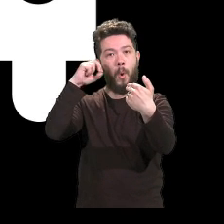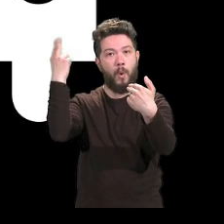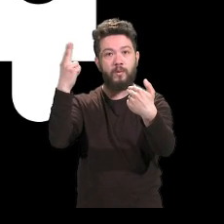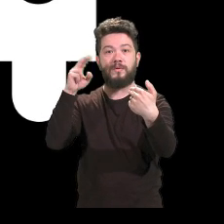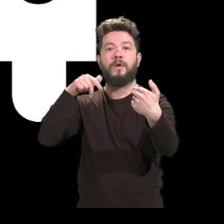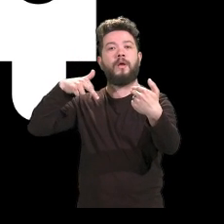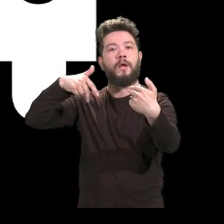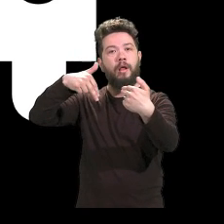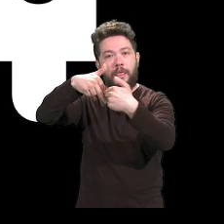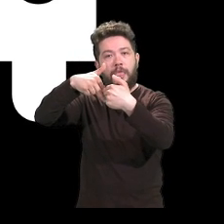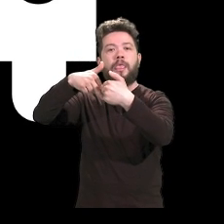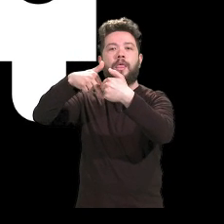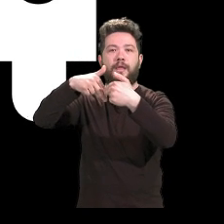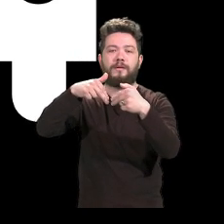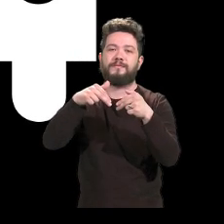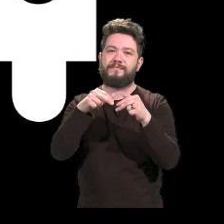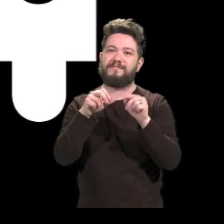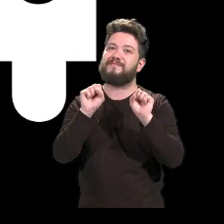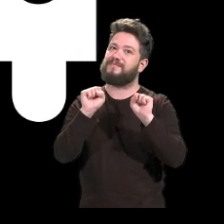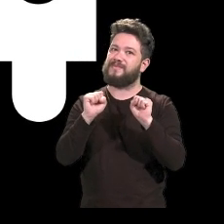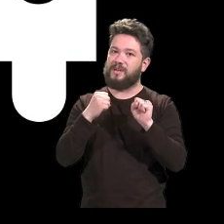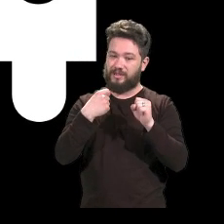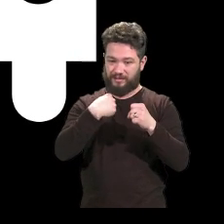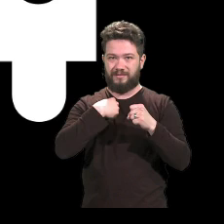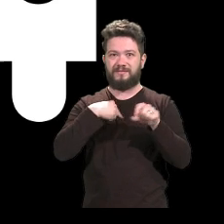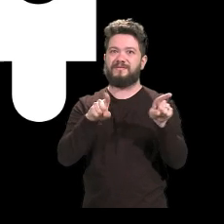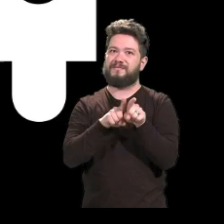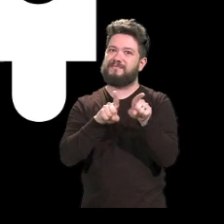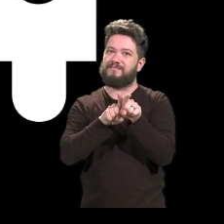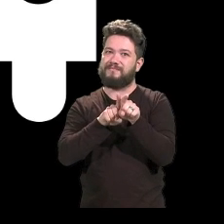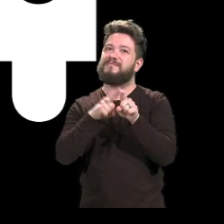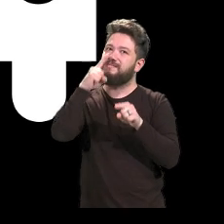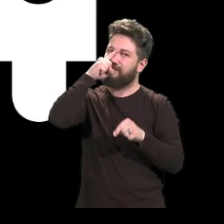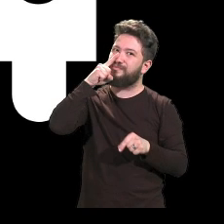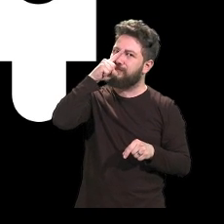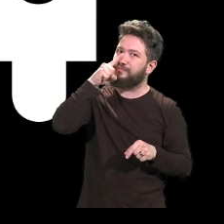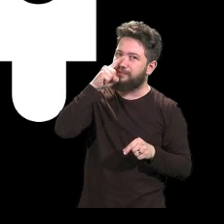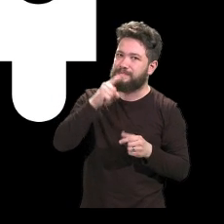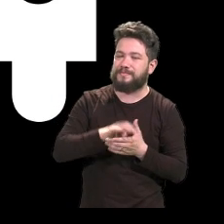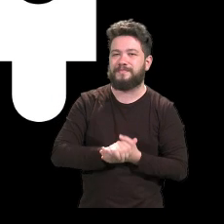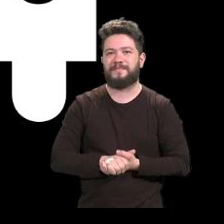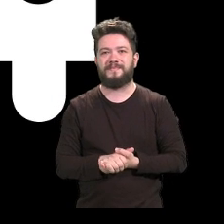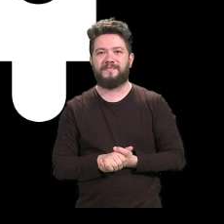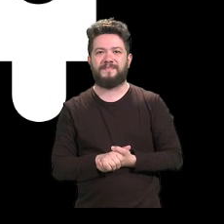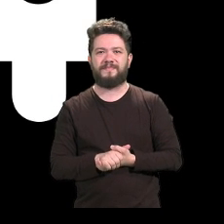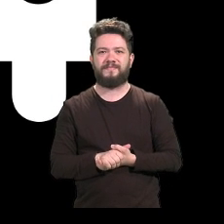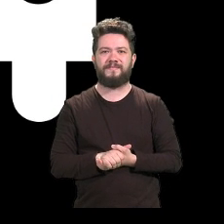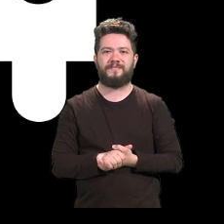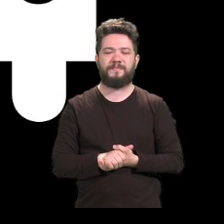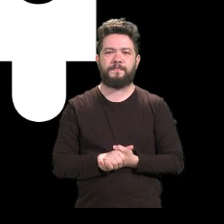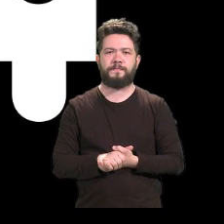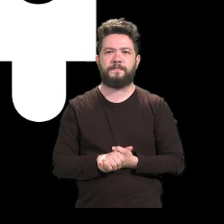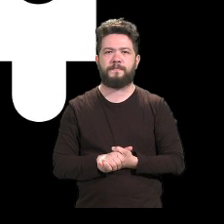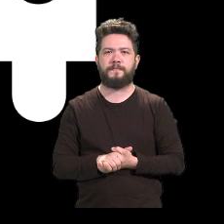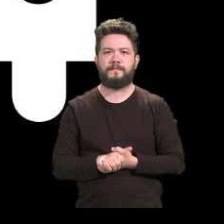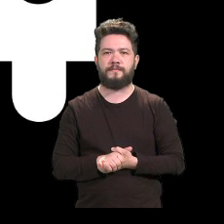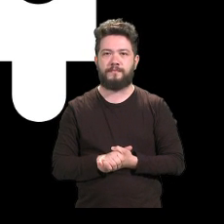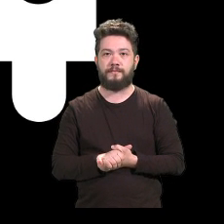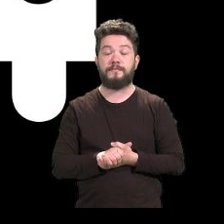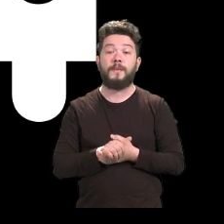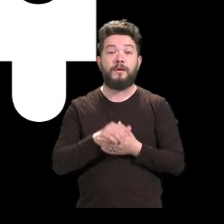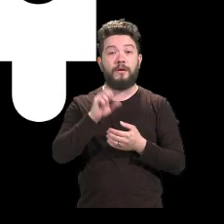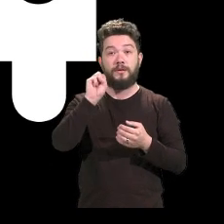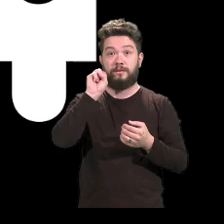carro, atropelar um pedestre, enfim, colocar a si mesmo e aos outros em risco. Além